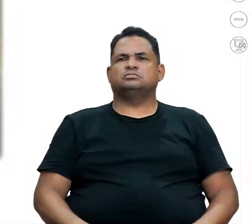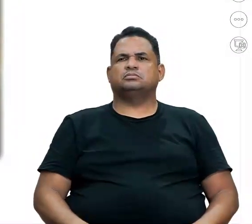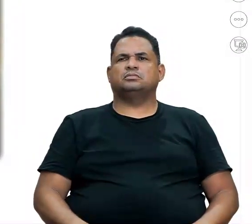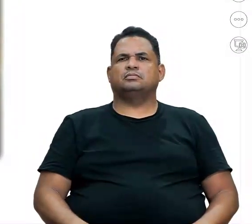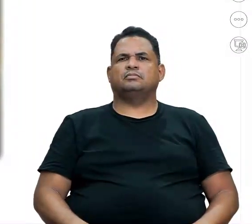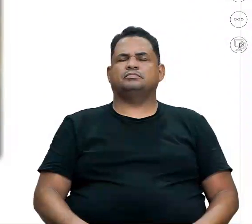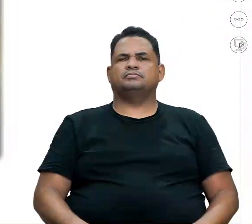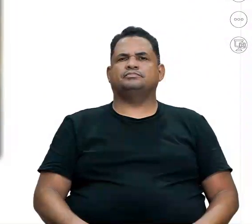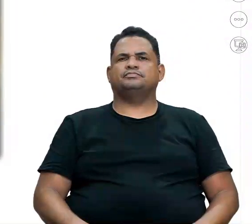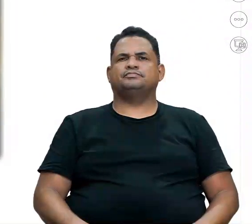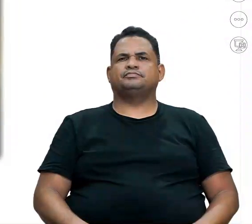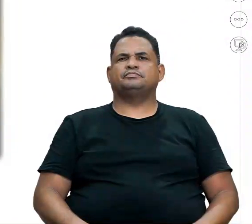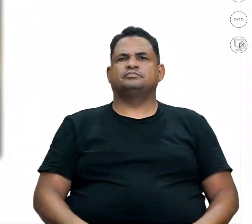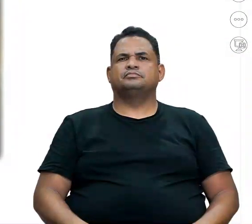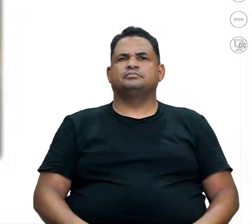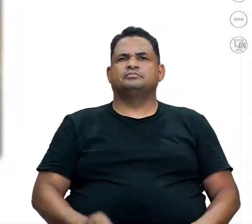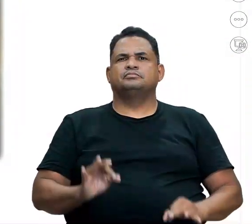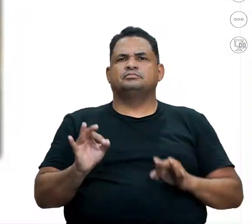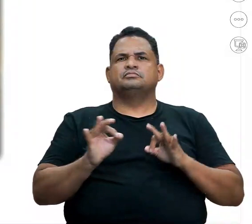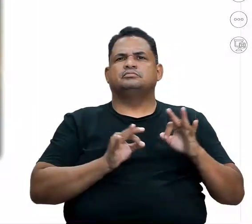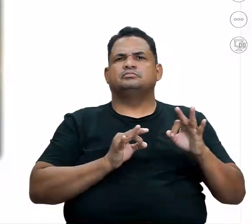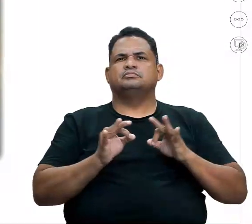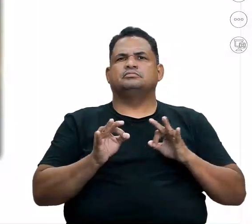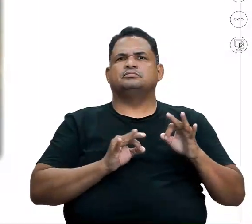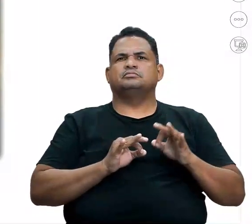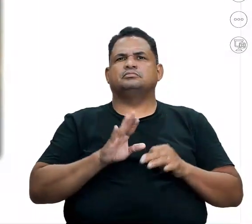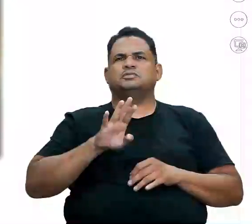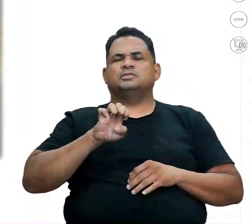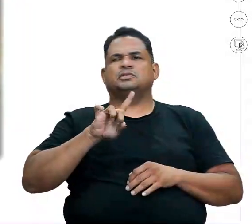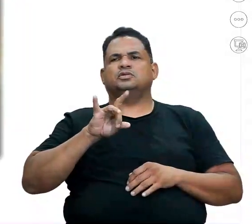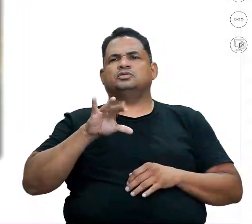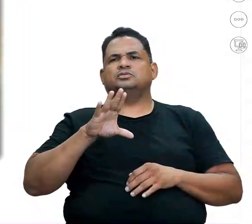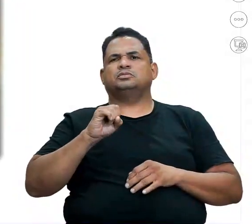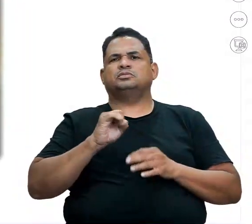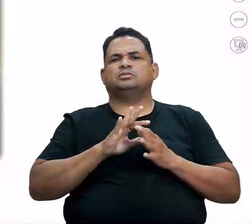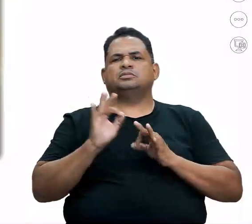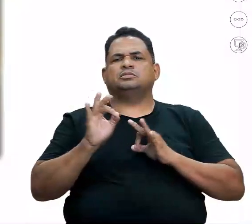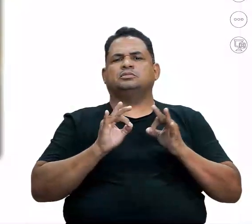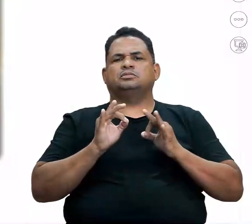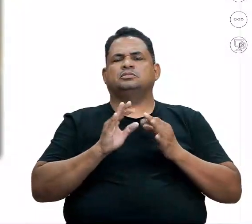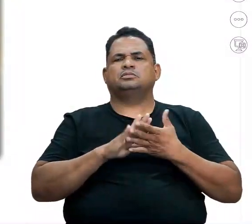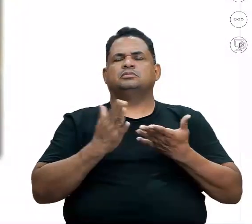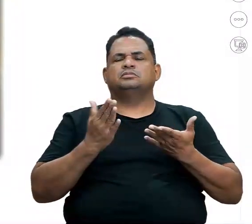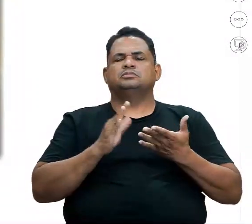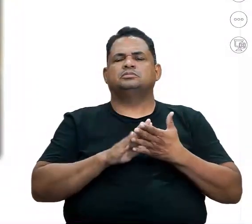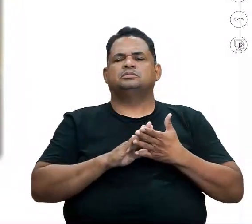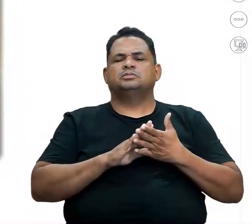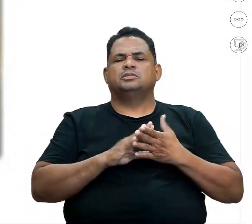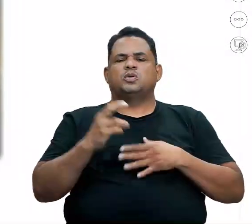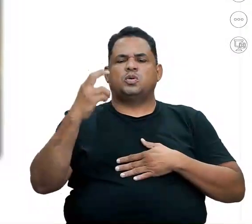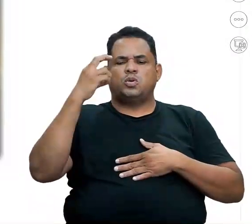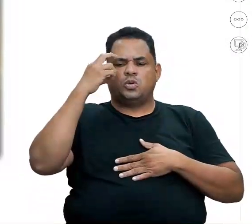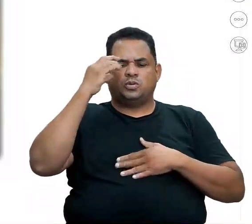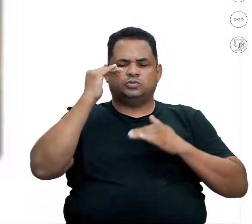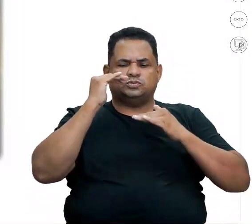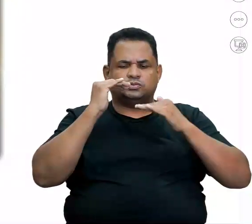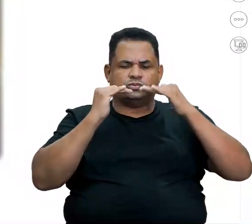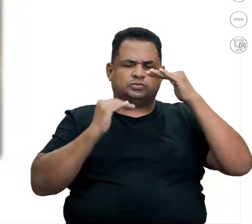Tudo isso são estereótipos criados, colocando essas culturas num patamar de